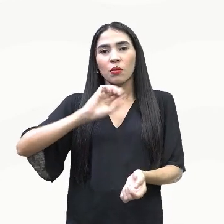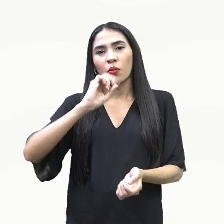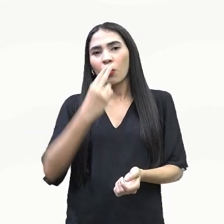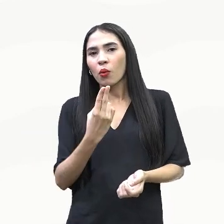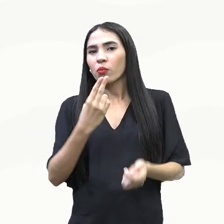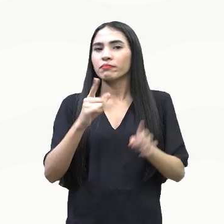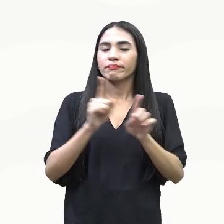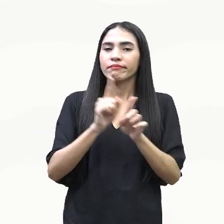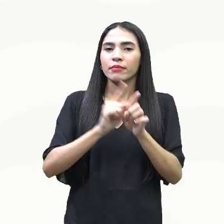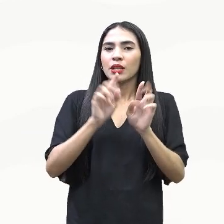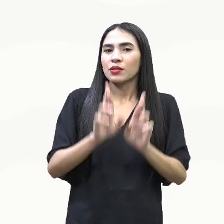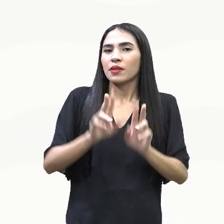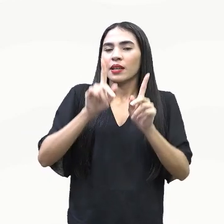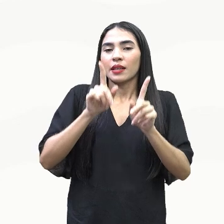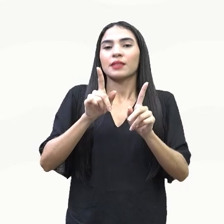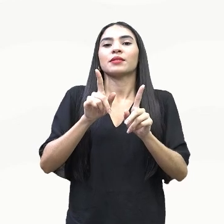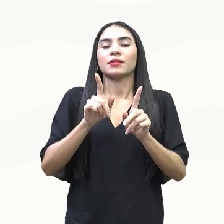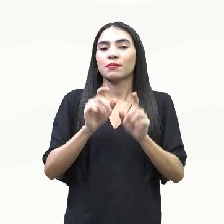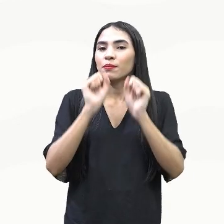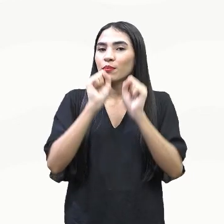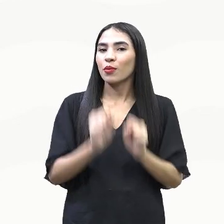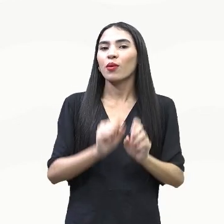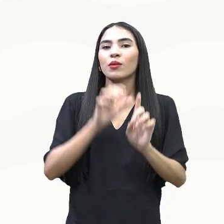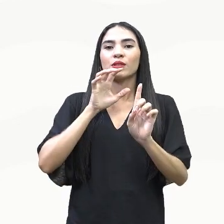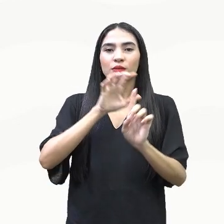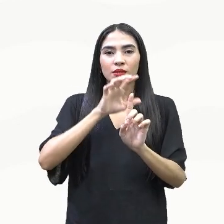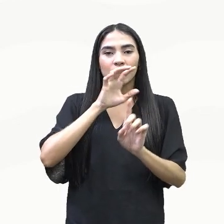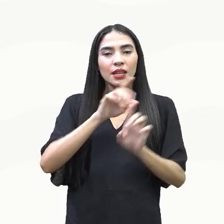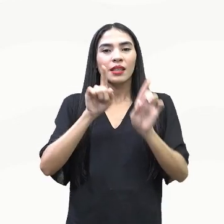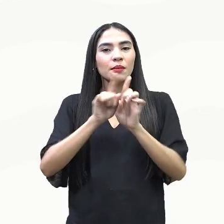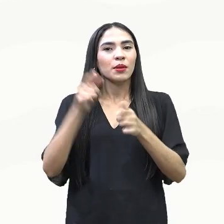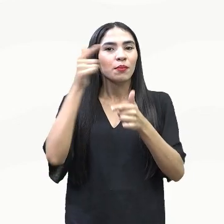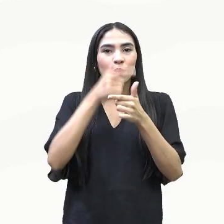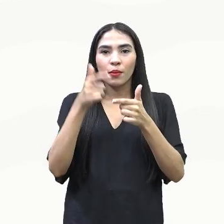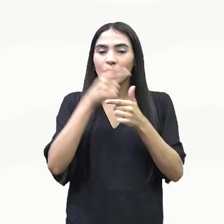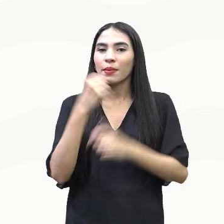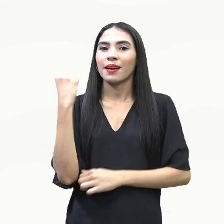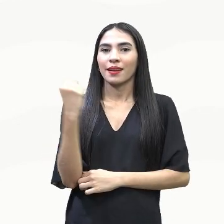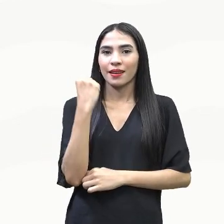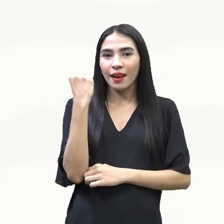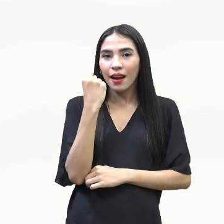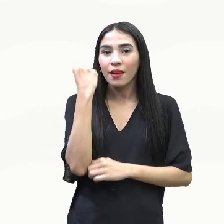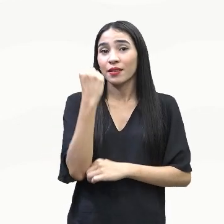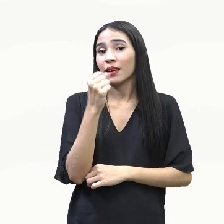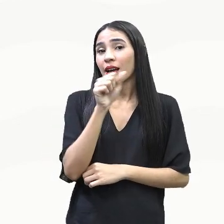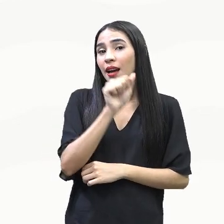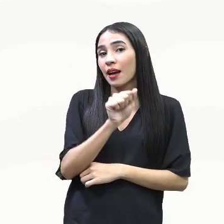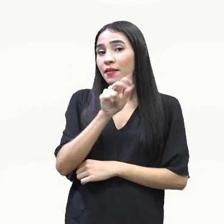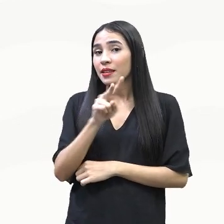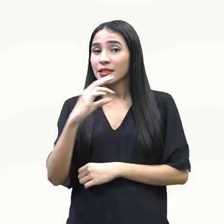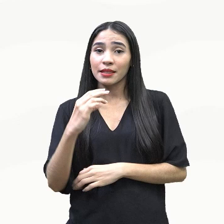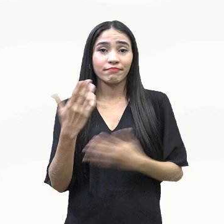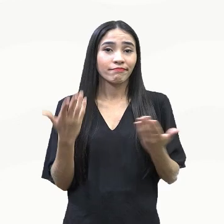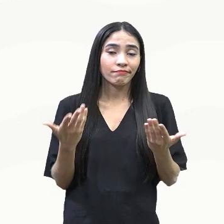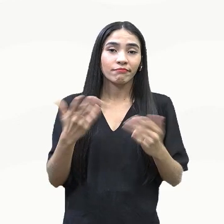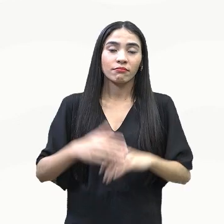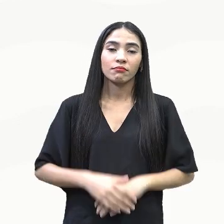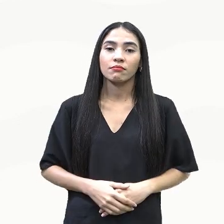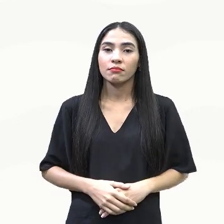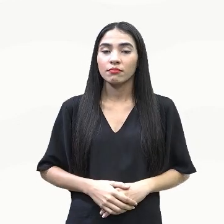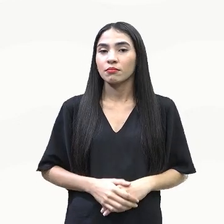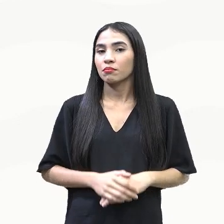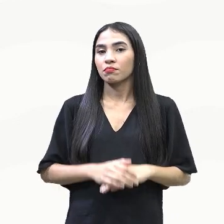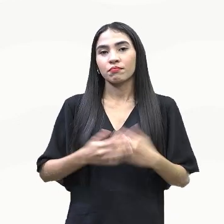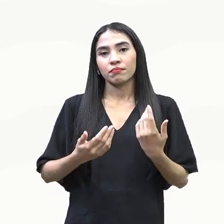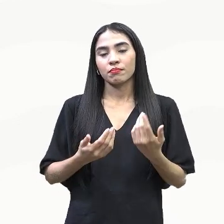diferença de pressão, isso pode ocasionar um problema seríssimo, um AVC, por exemplo, né? Ele pode ser